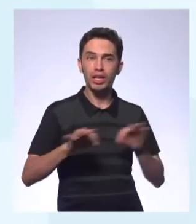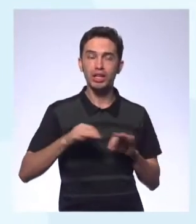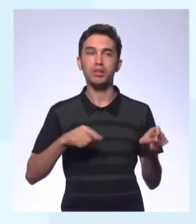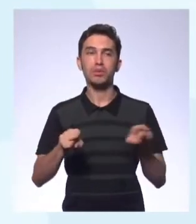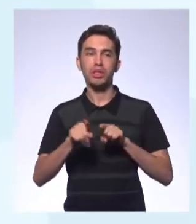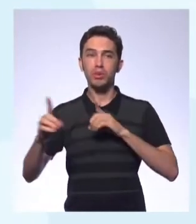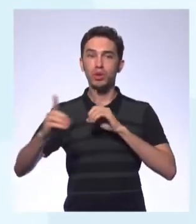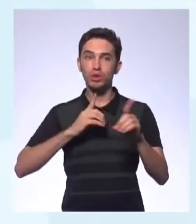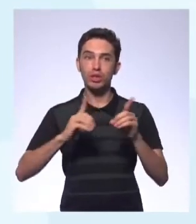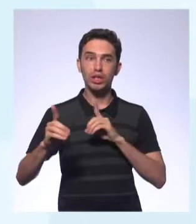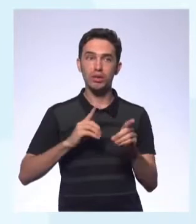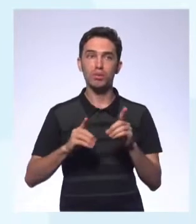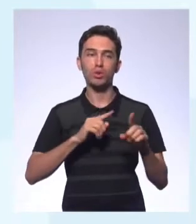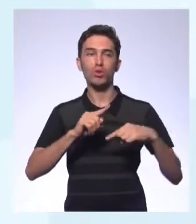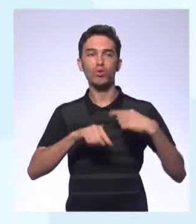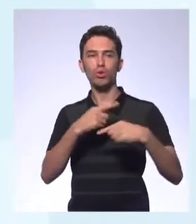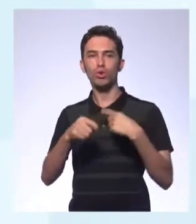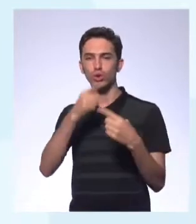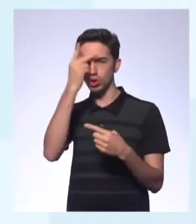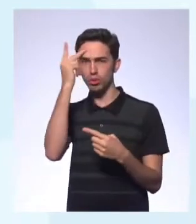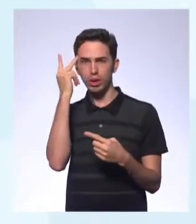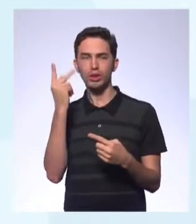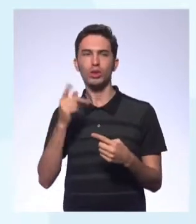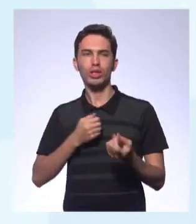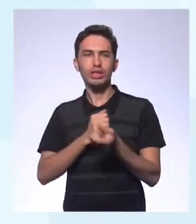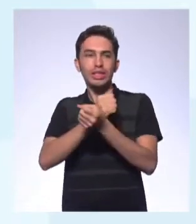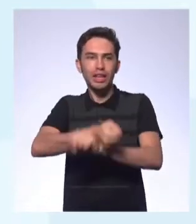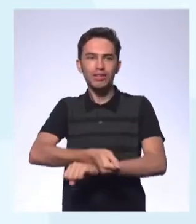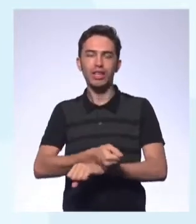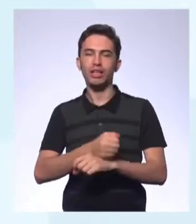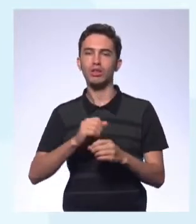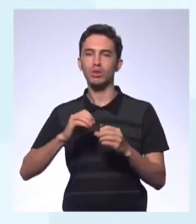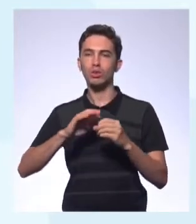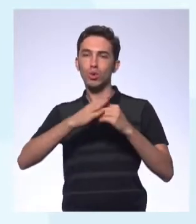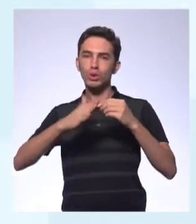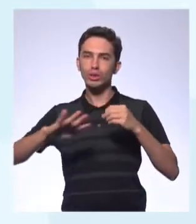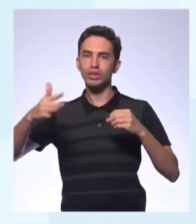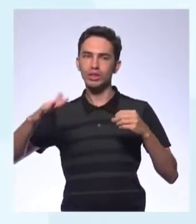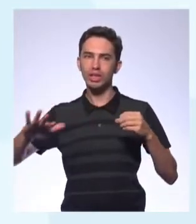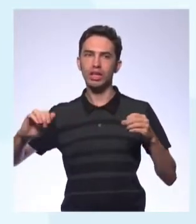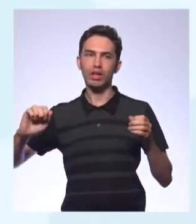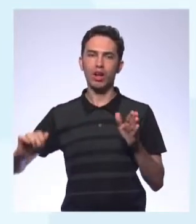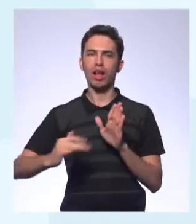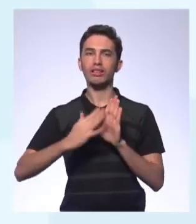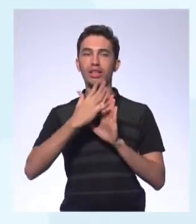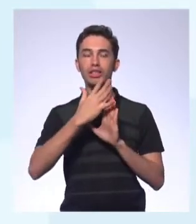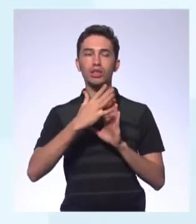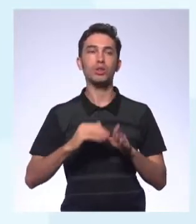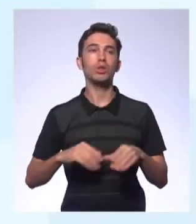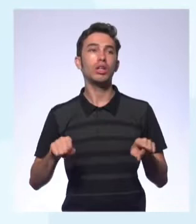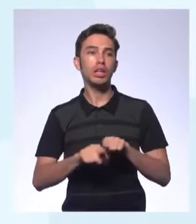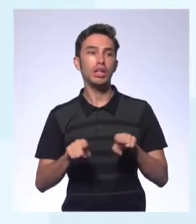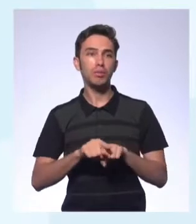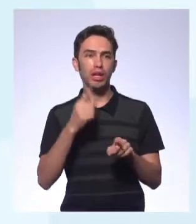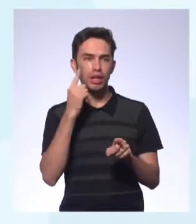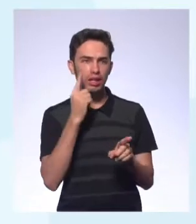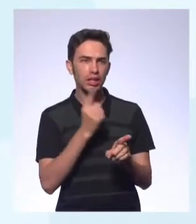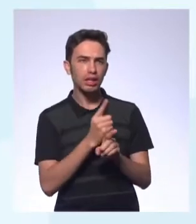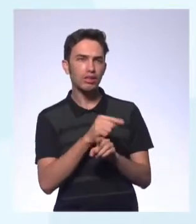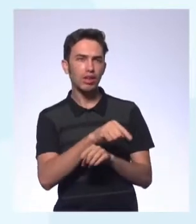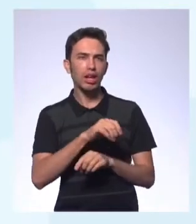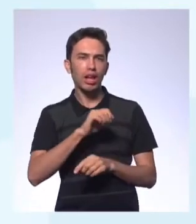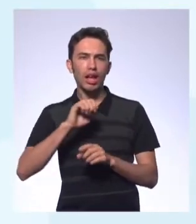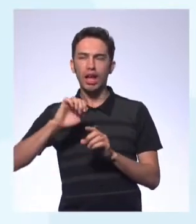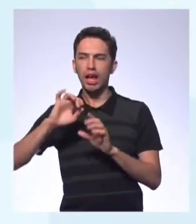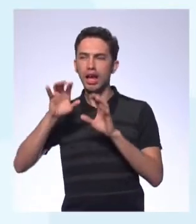do fluxo de pessoas escravizadas no Oceano Atlântico, identificar as regiões e zonas